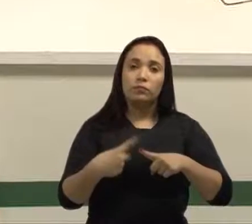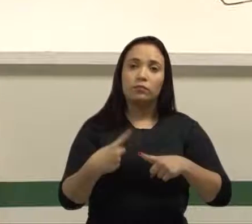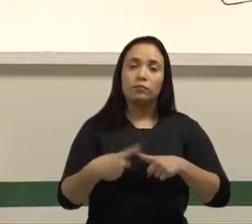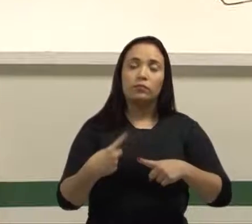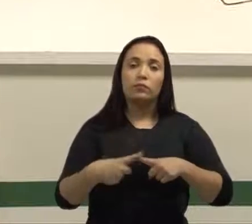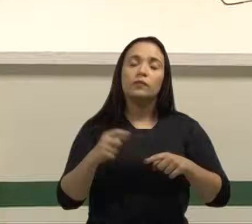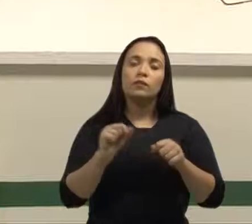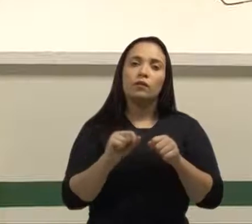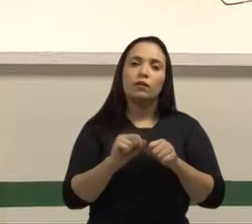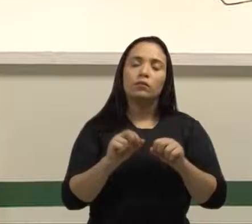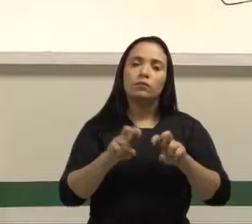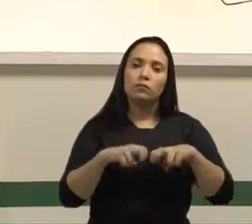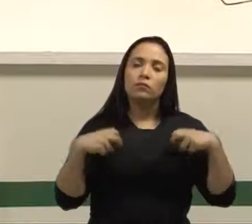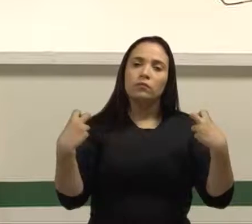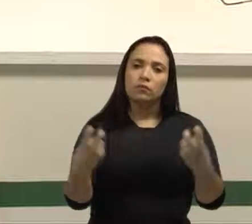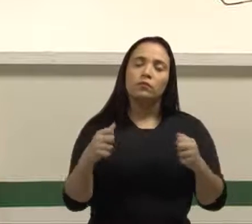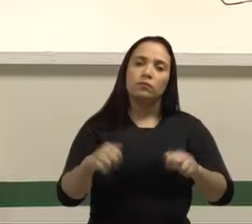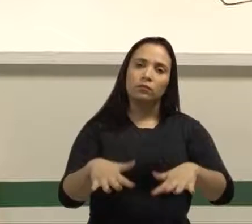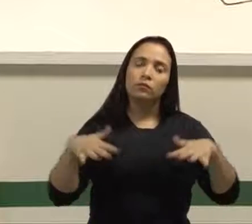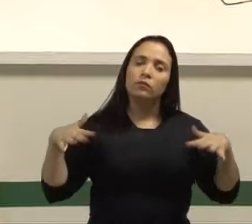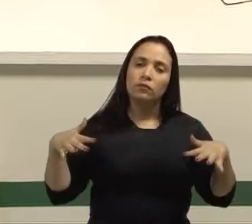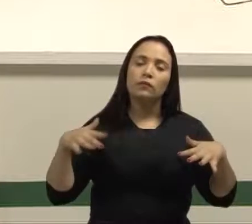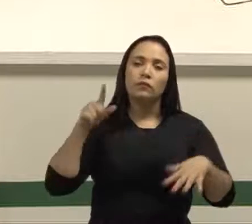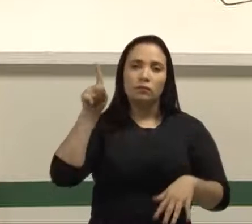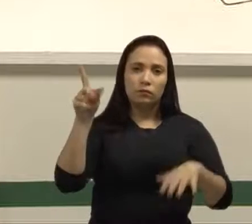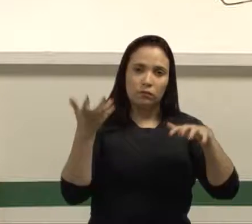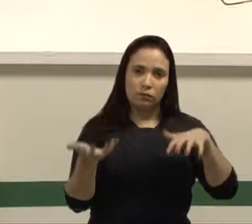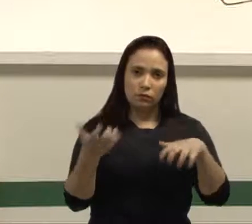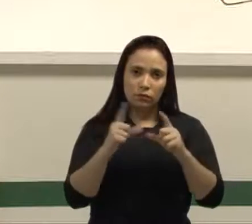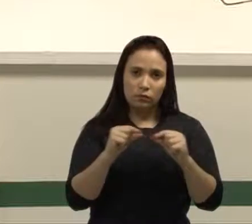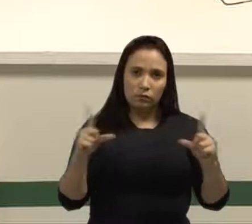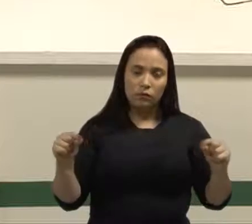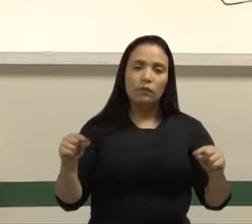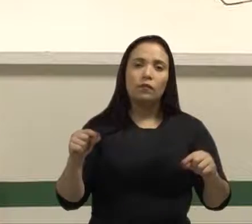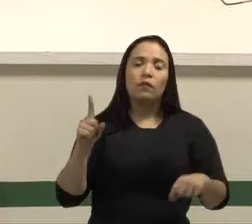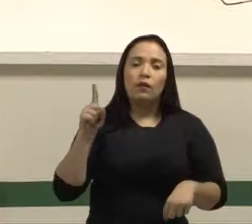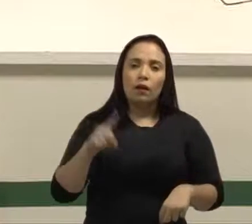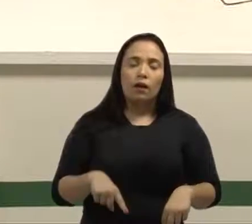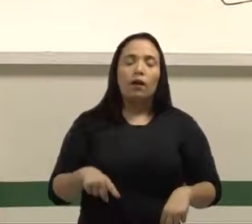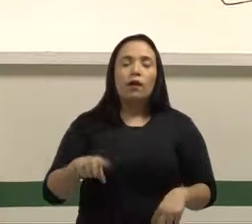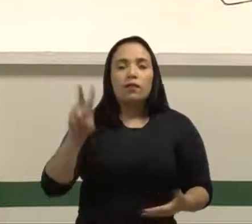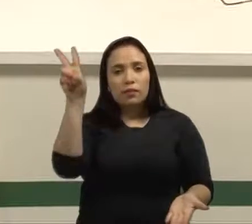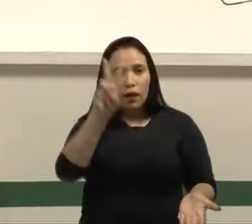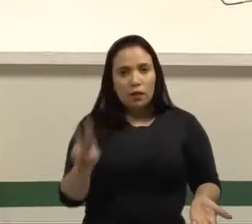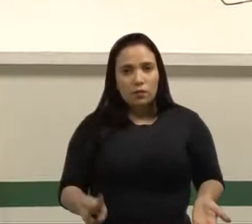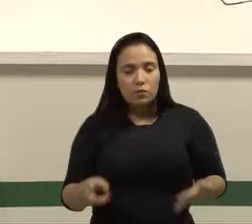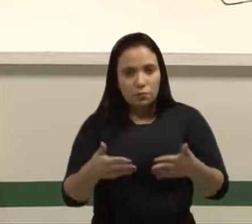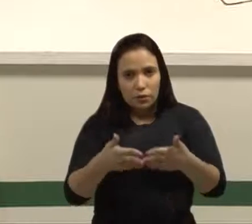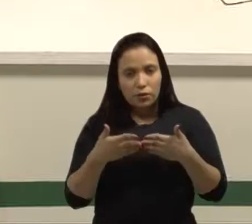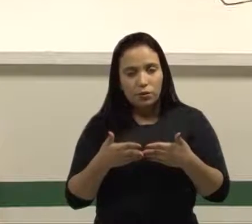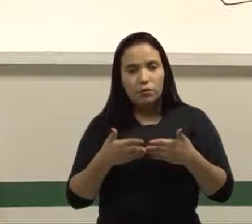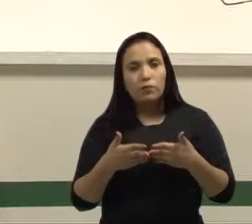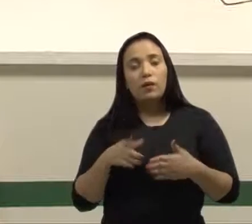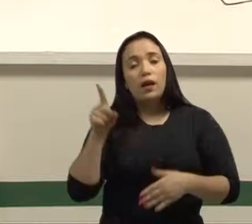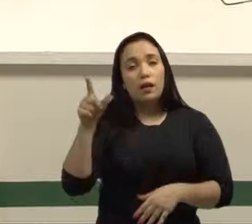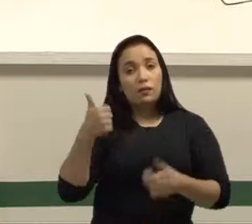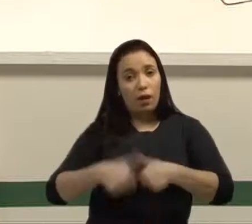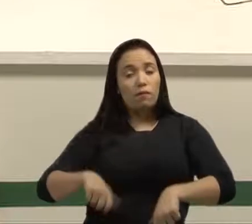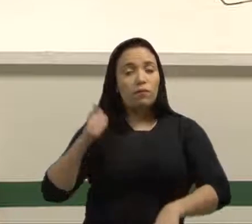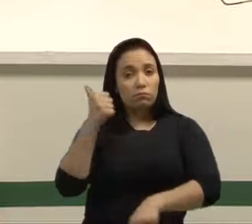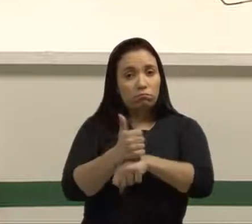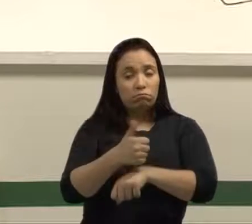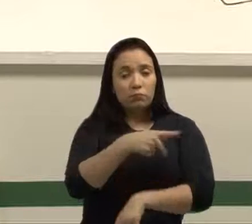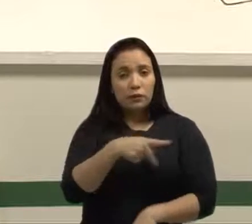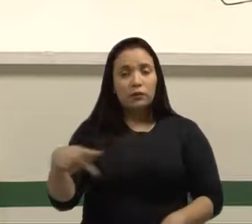uma sessão temática sobre segurança pública no Senado Federal, a sessão que foi até pedido do senador Tasso Gereissati, e era quem estava pedindo a sessão. E o